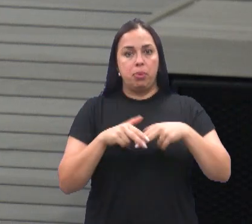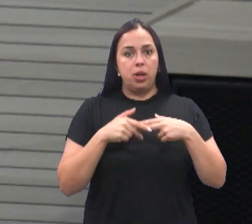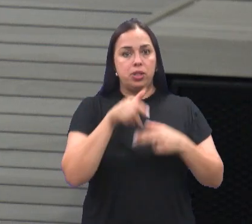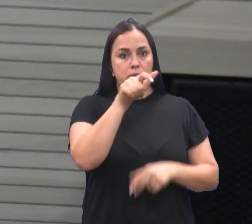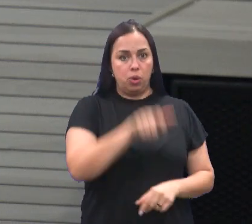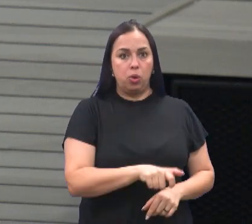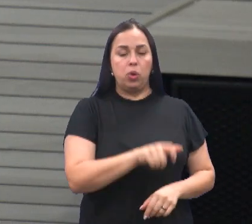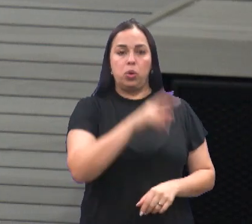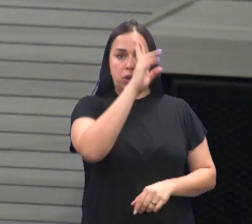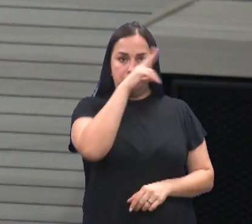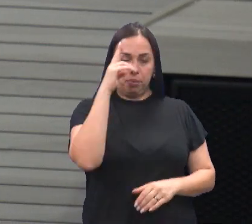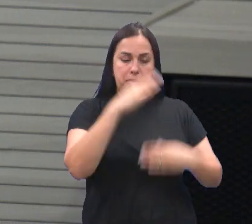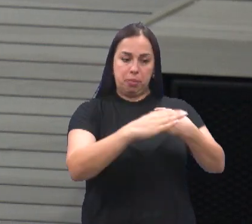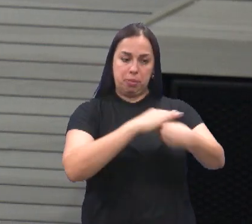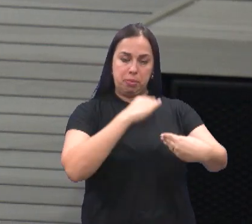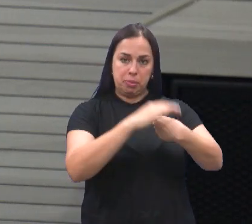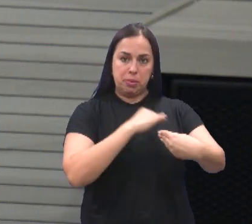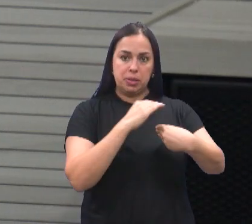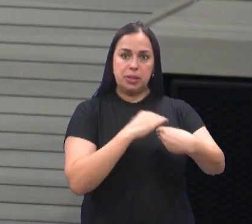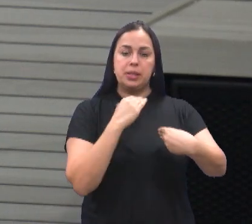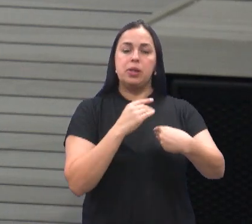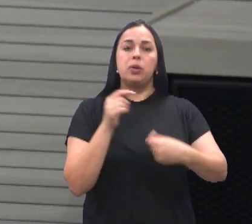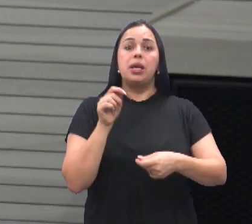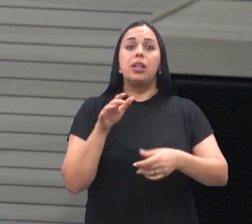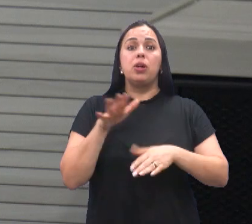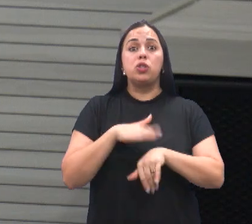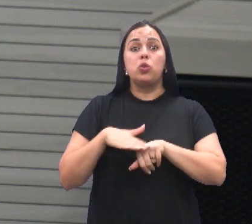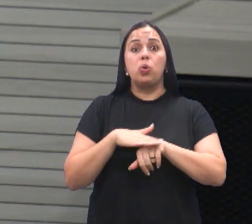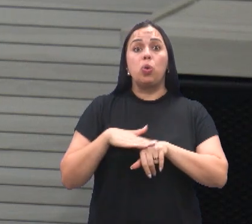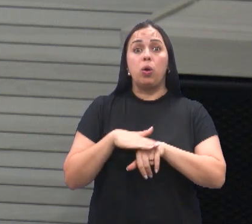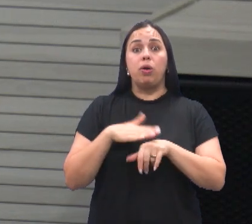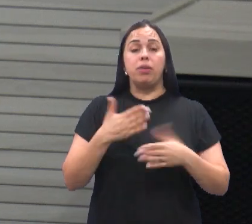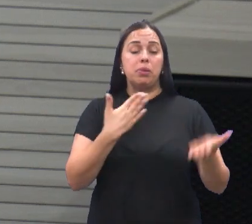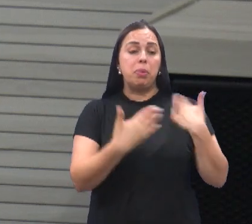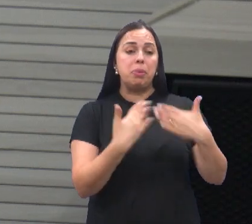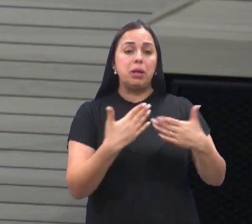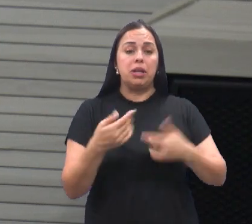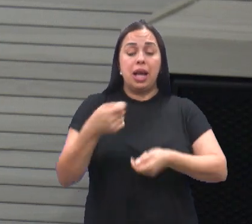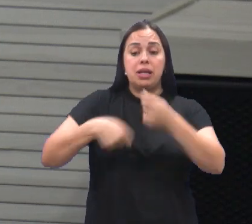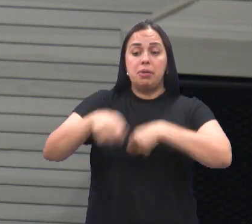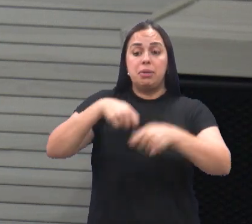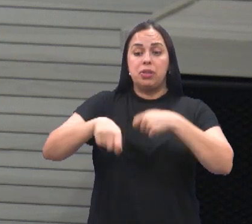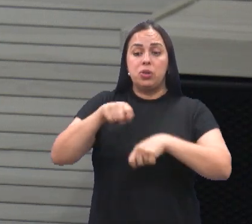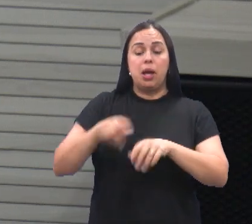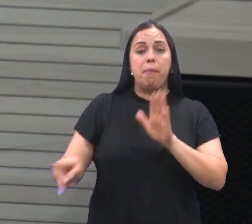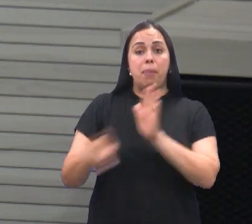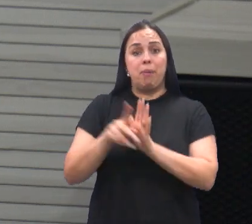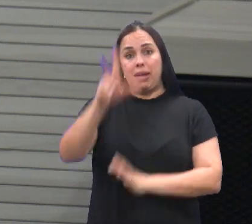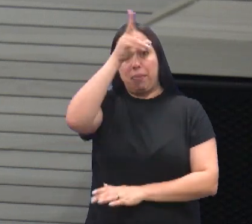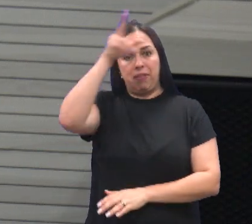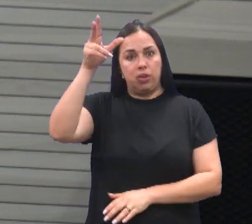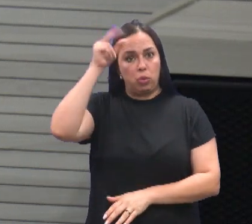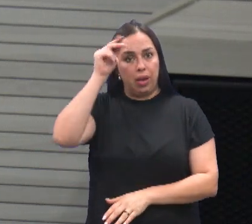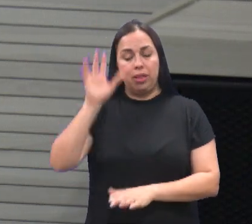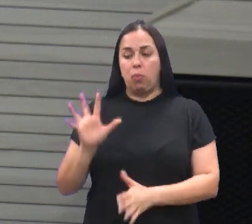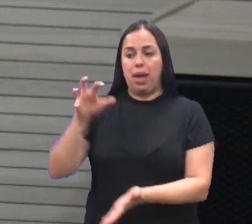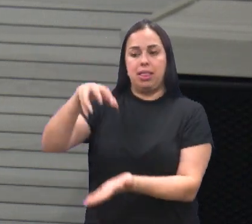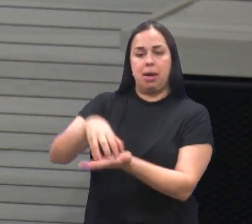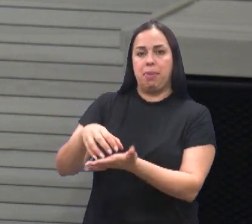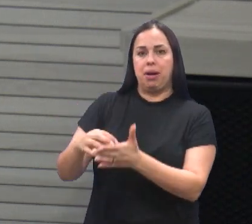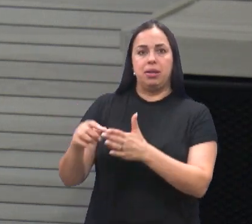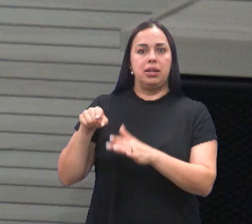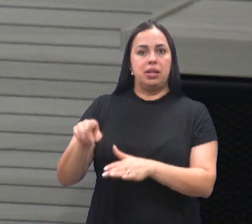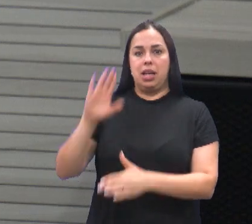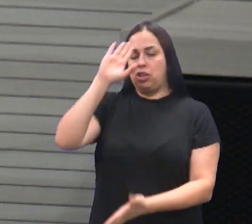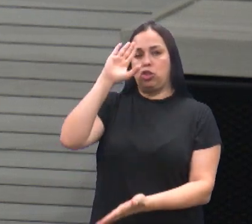Roberto Chagas, a gente entende que a administração dessa escola deveria ser da prefeitura e não de uma entidade que não inspira confiança